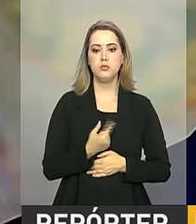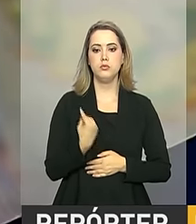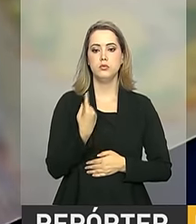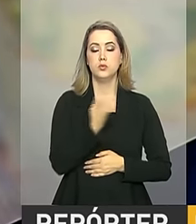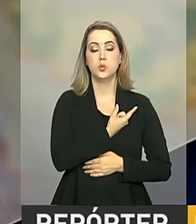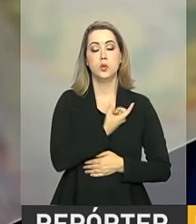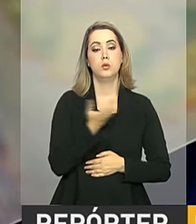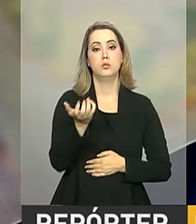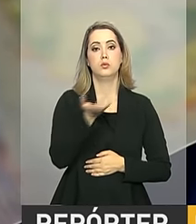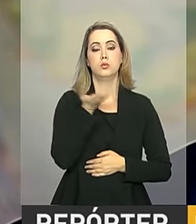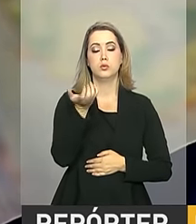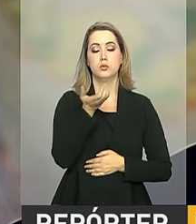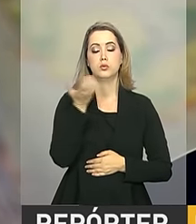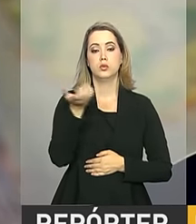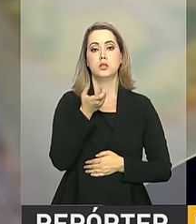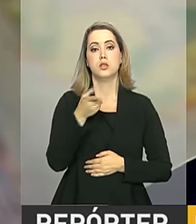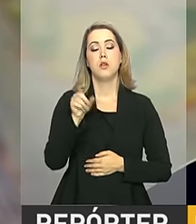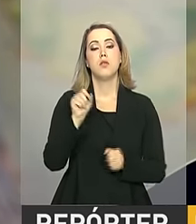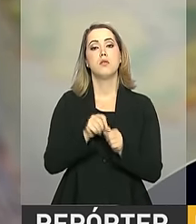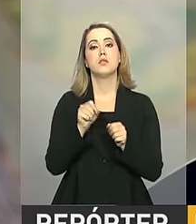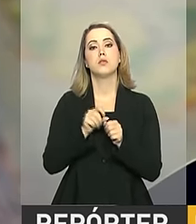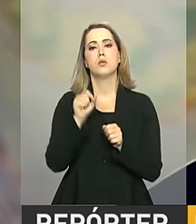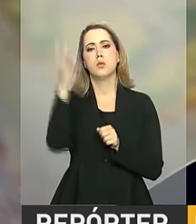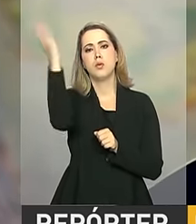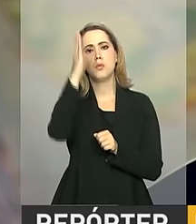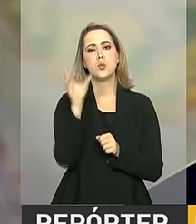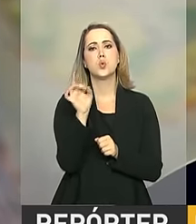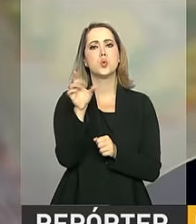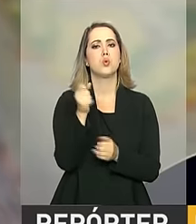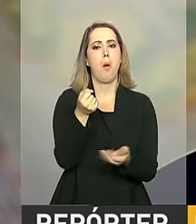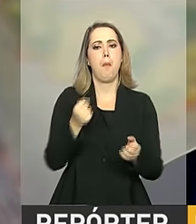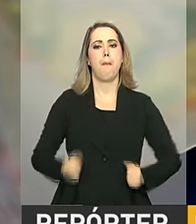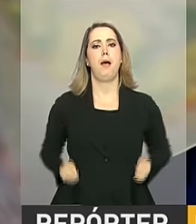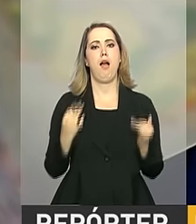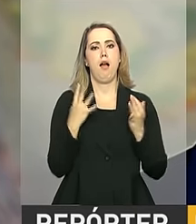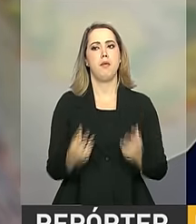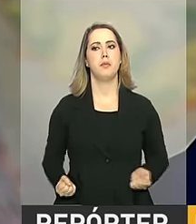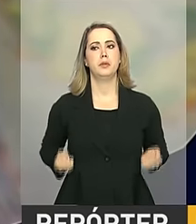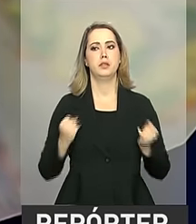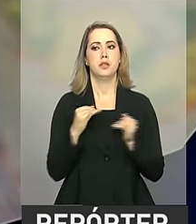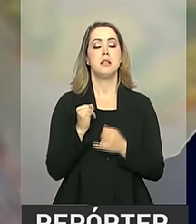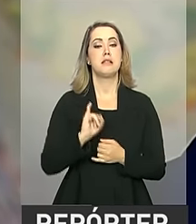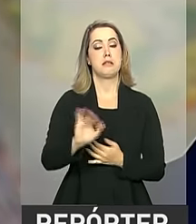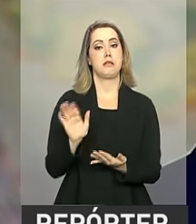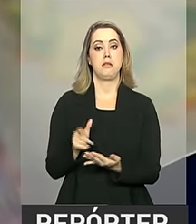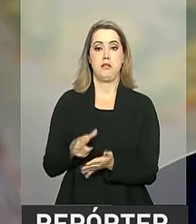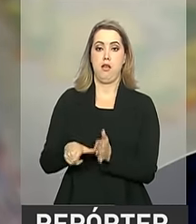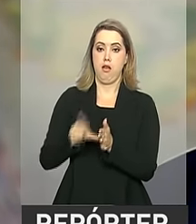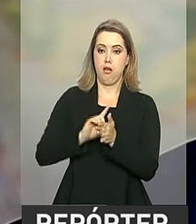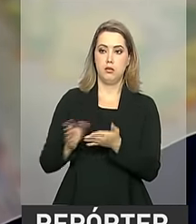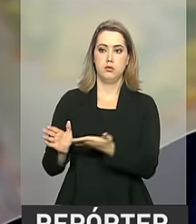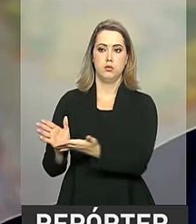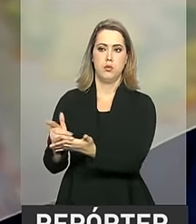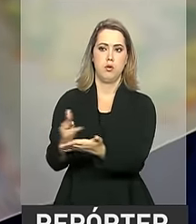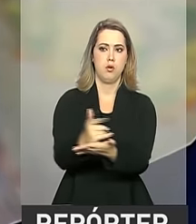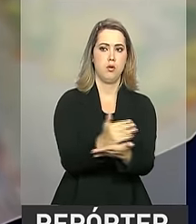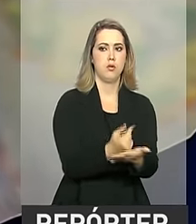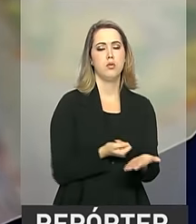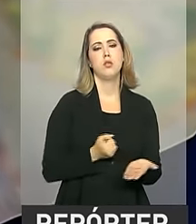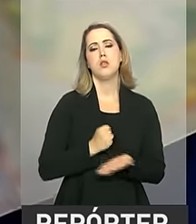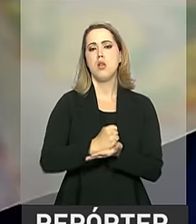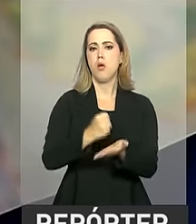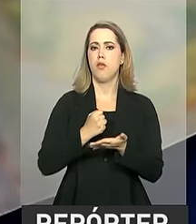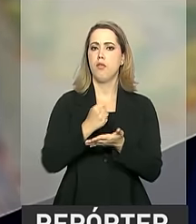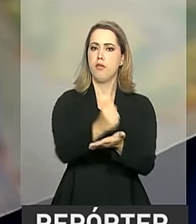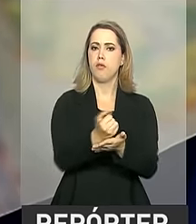gaste aquilo que arrecade, retome do bolso do cidadão o mínimo possível e faça a entrega de serviços públicos